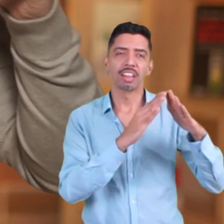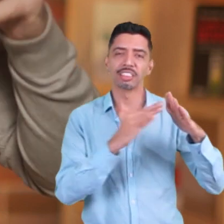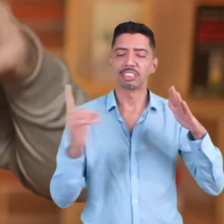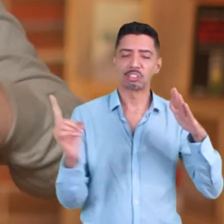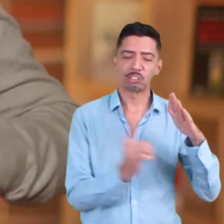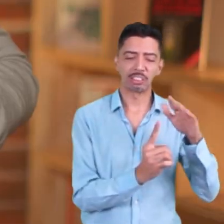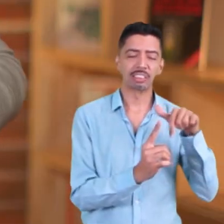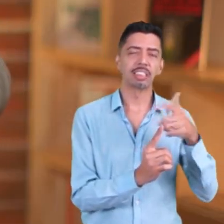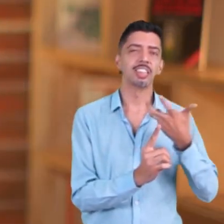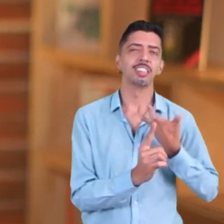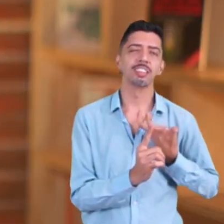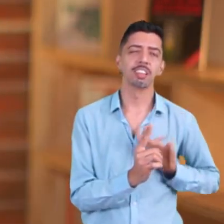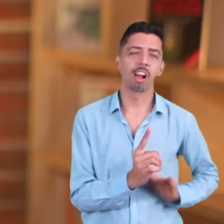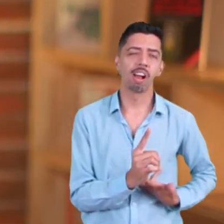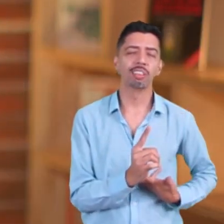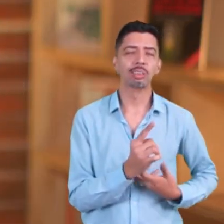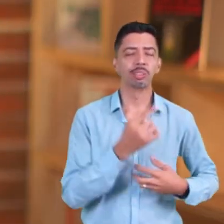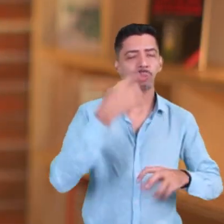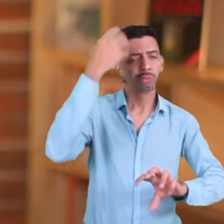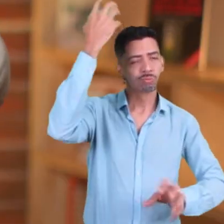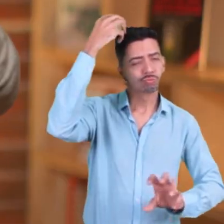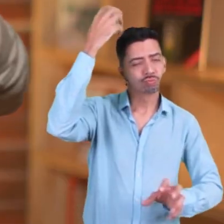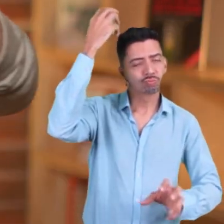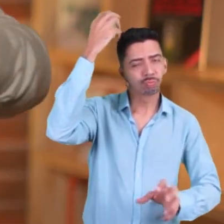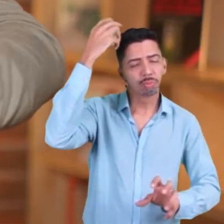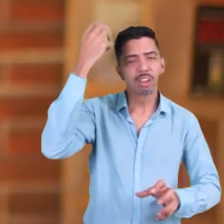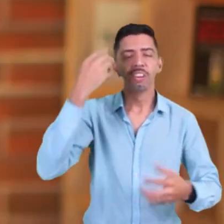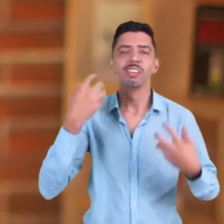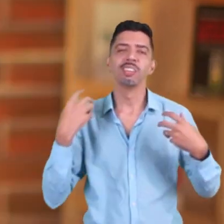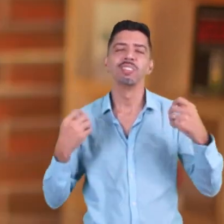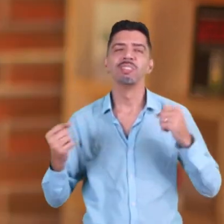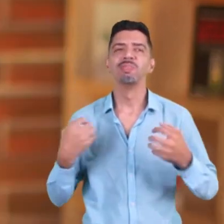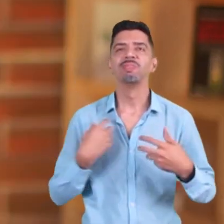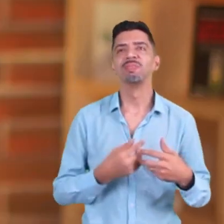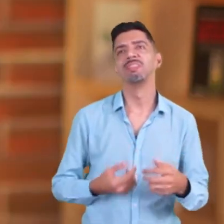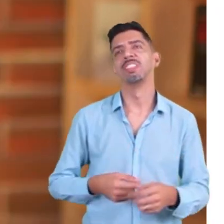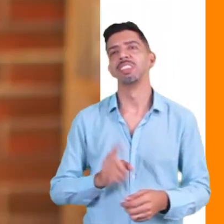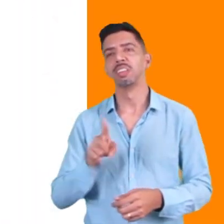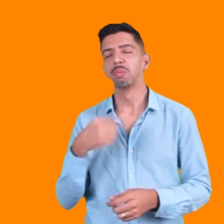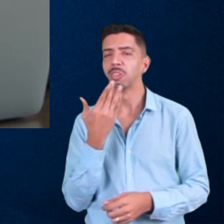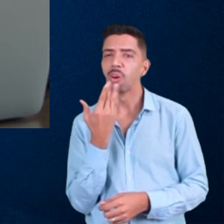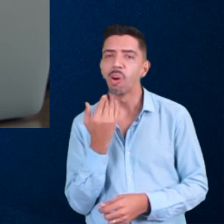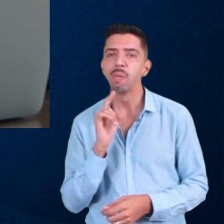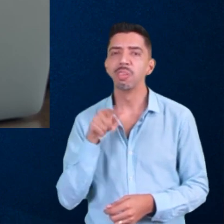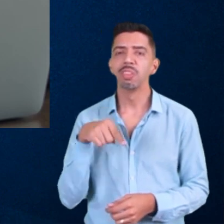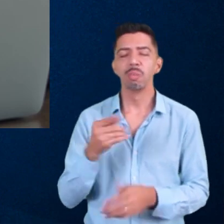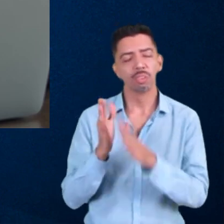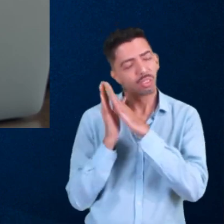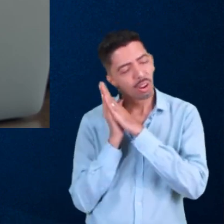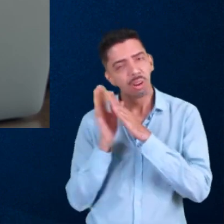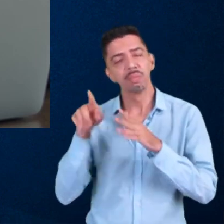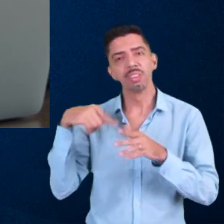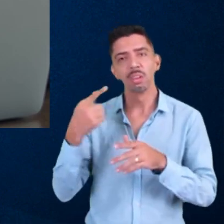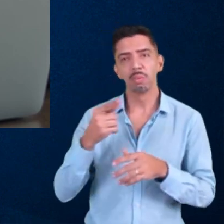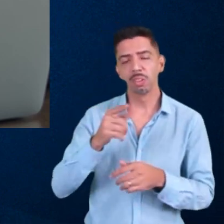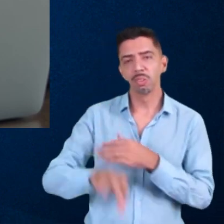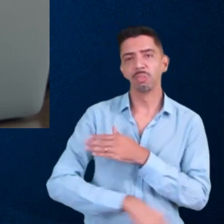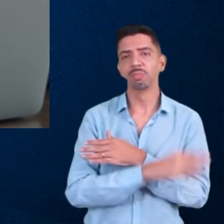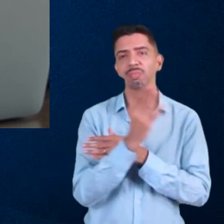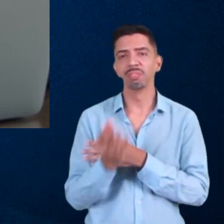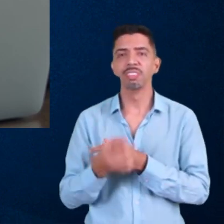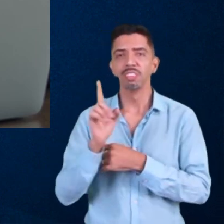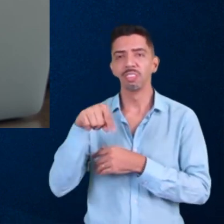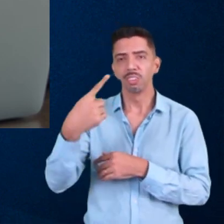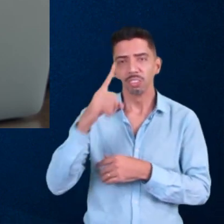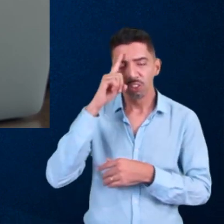está cansado, vai tomar seu banho, vai jantar à noite, de manhã já sai para trabalhar. Mas a gente tem os nossos